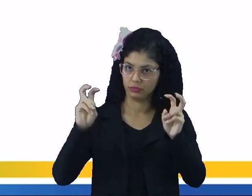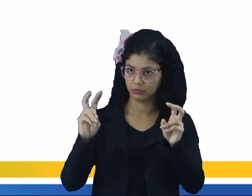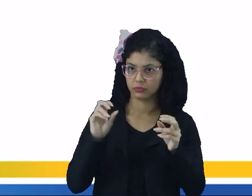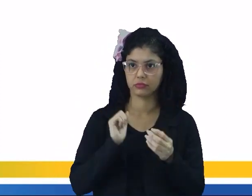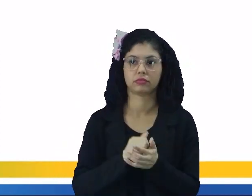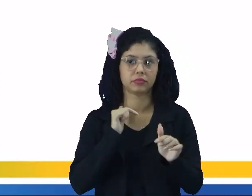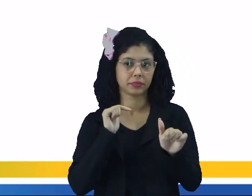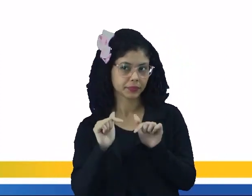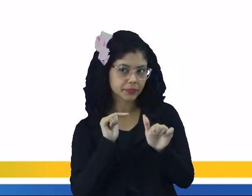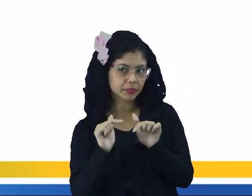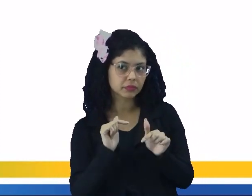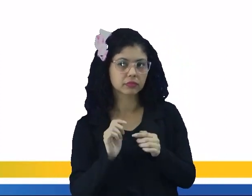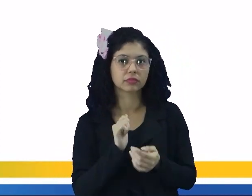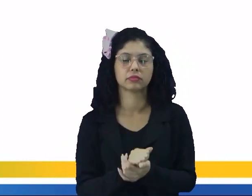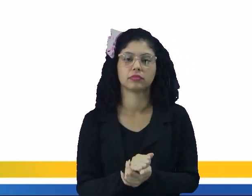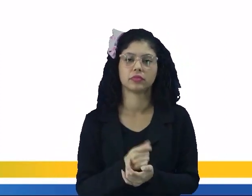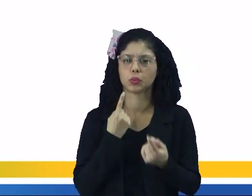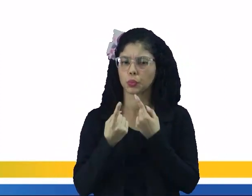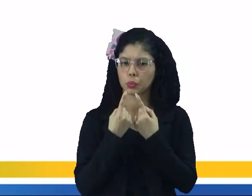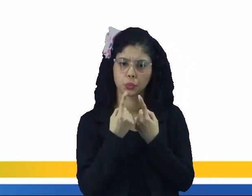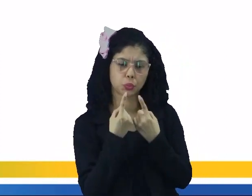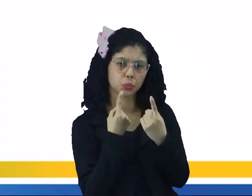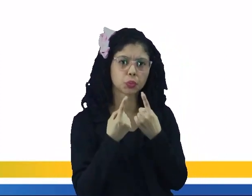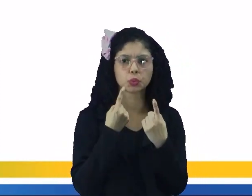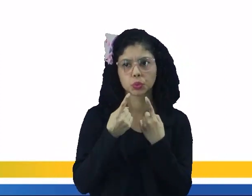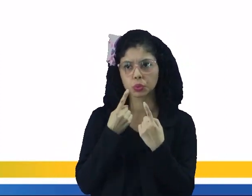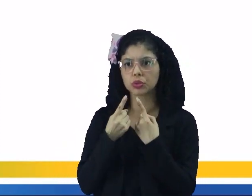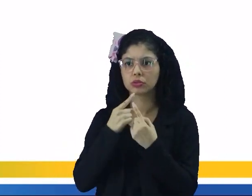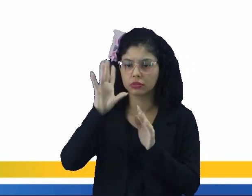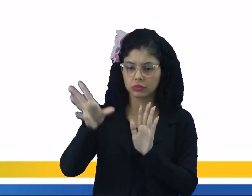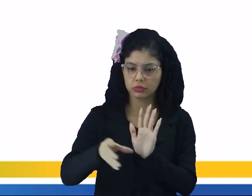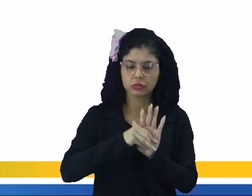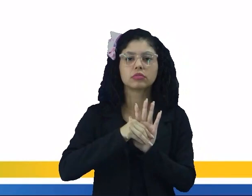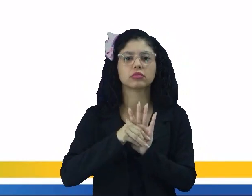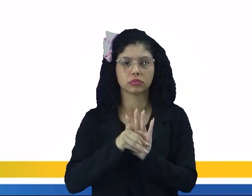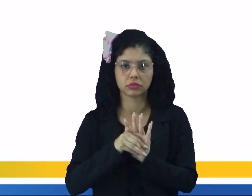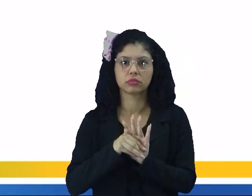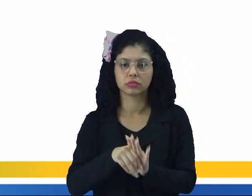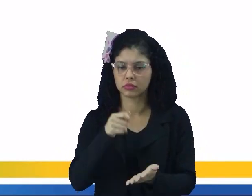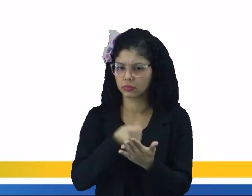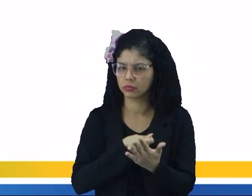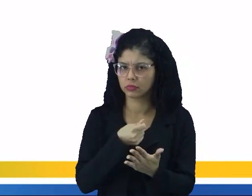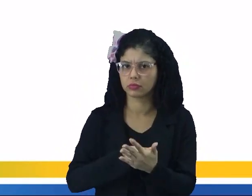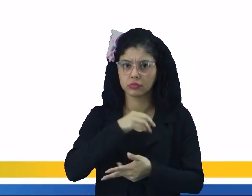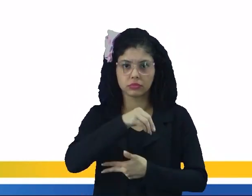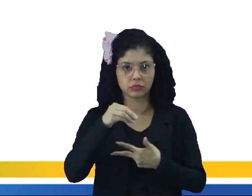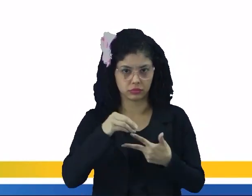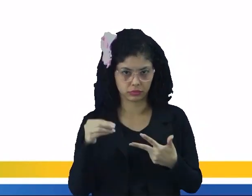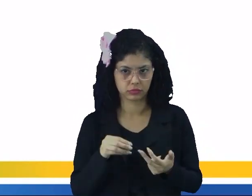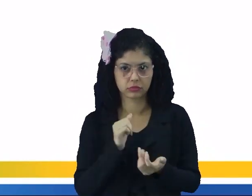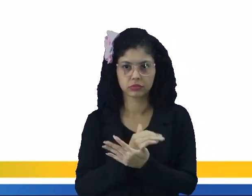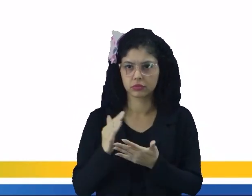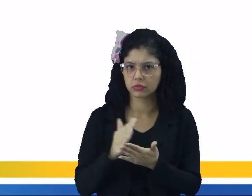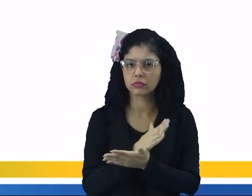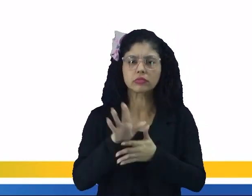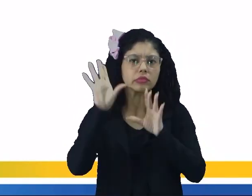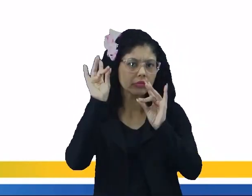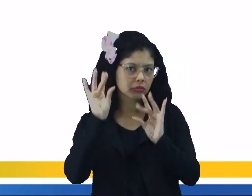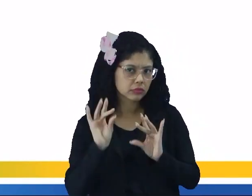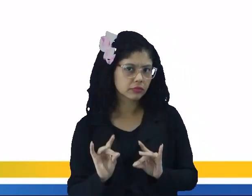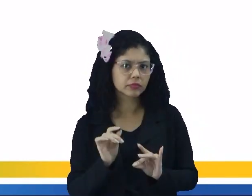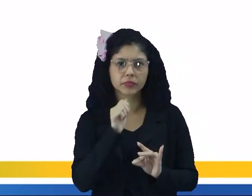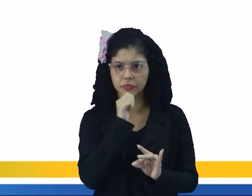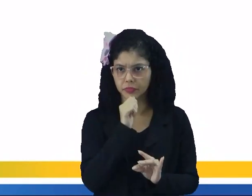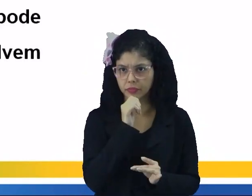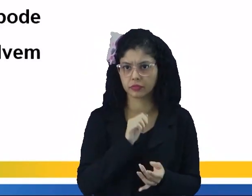mais trabalhados, mais discutido, que colocam, realmente se cobra no Enem. Então, vamos destacar alguns desses pontos